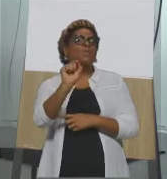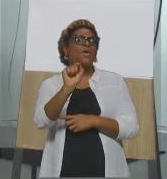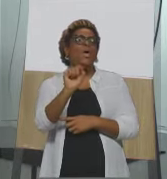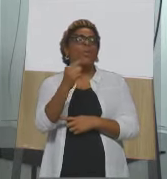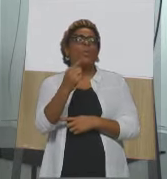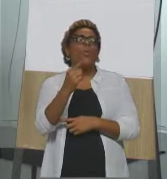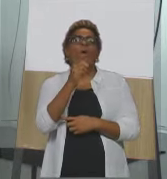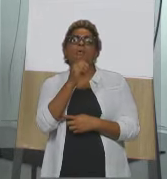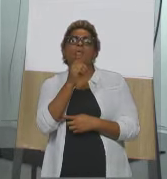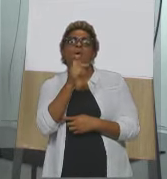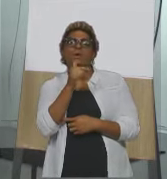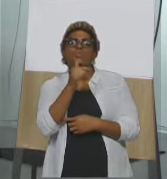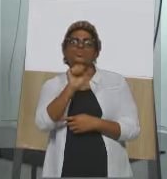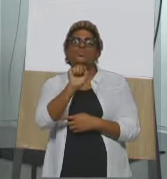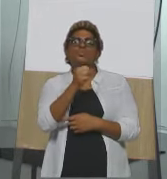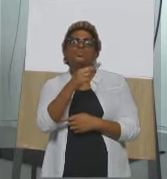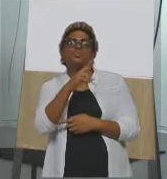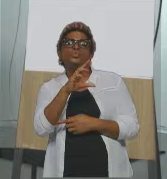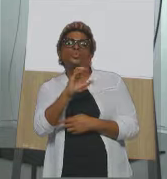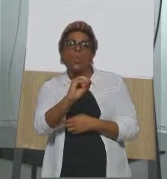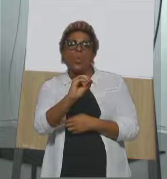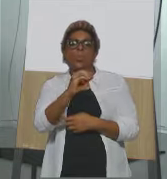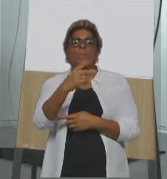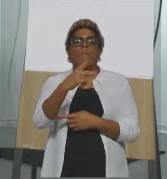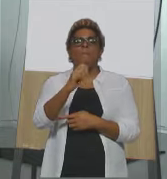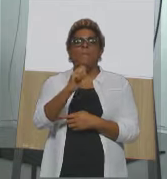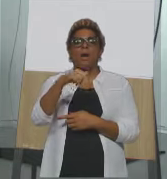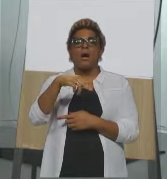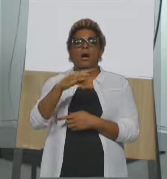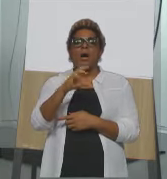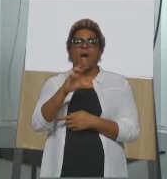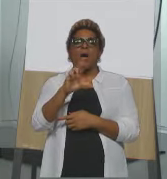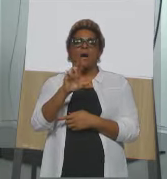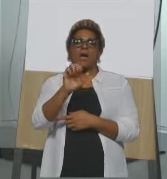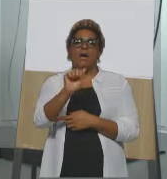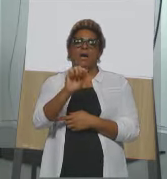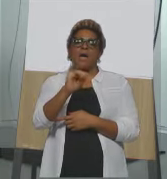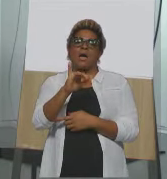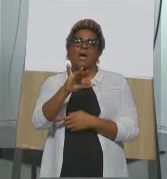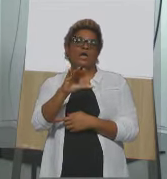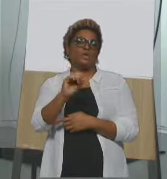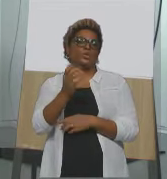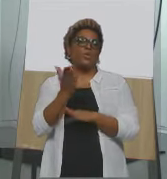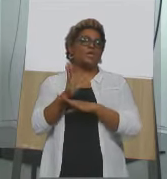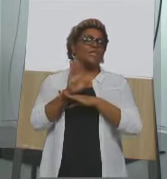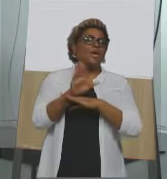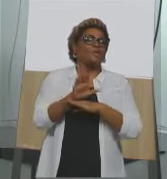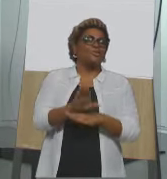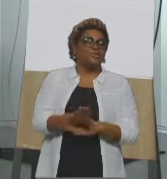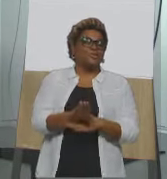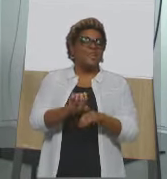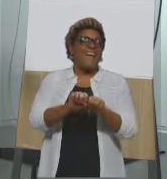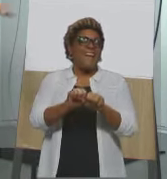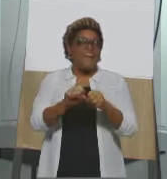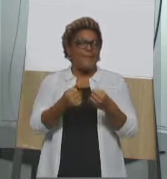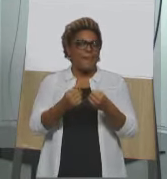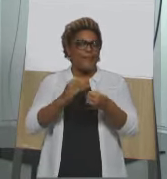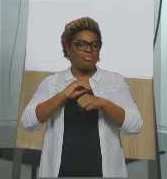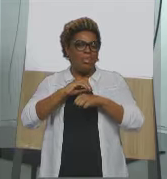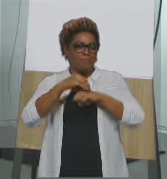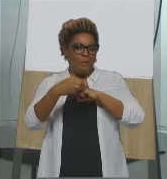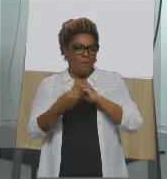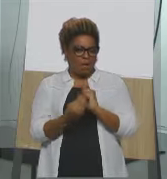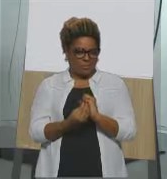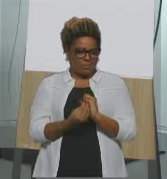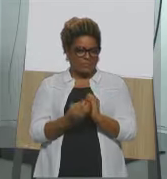vai ajudar na quebra das moléculas desses nutrientes que não foram aí ainda degradados, nem pelo estômago e nem pela